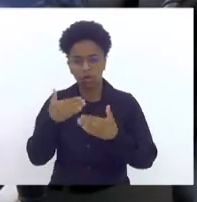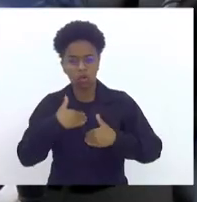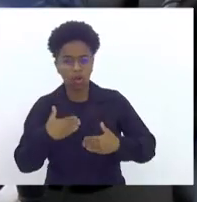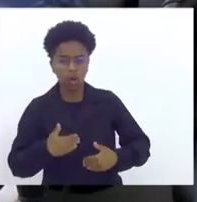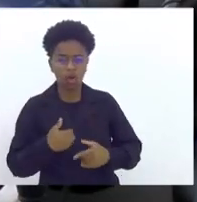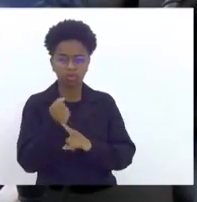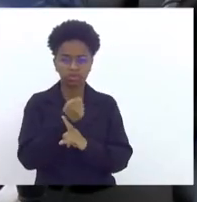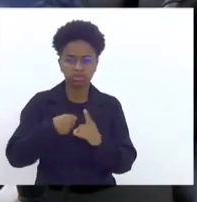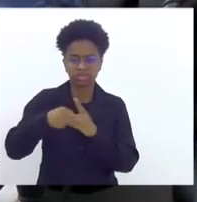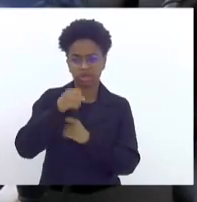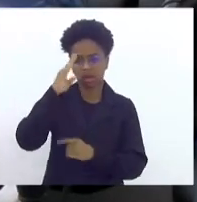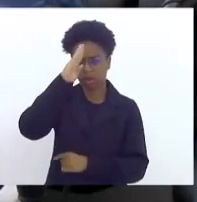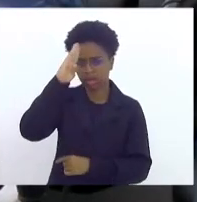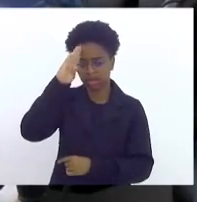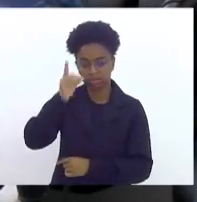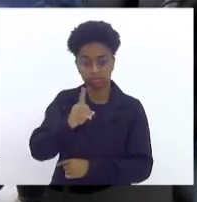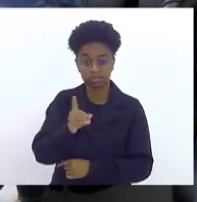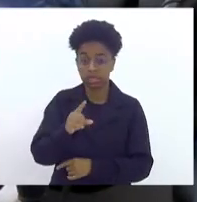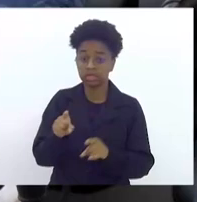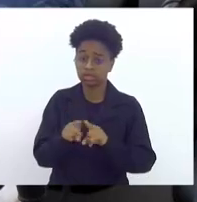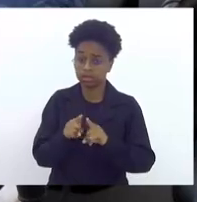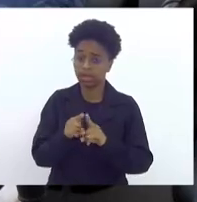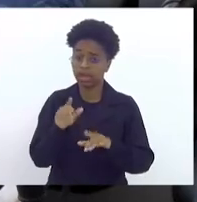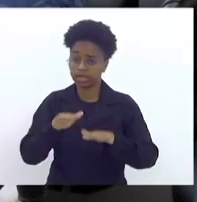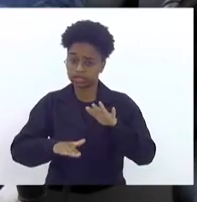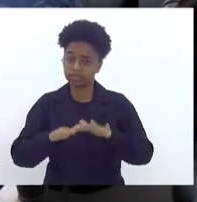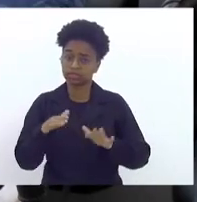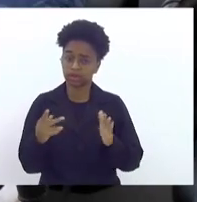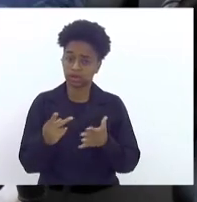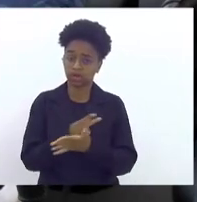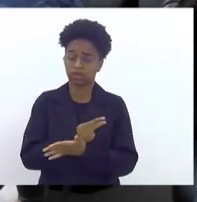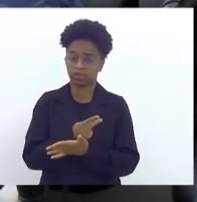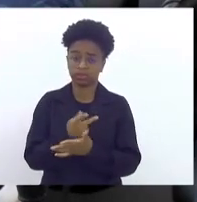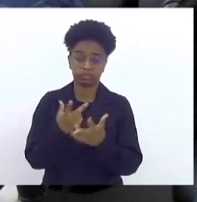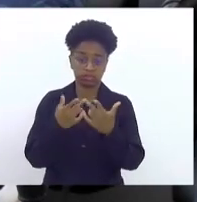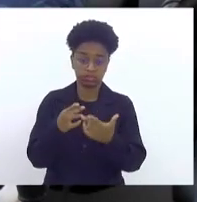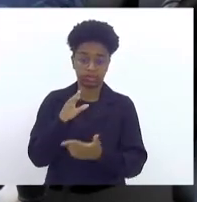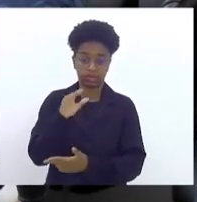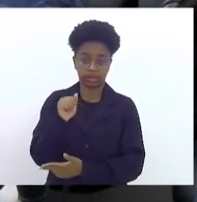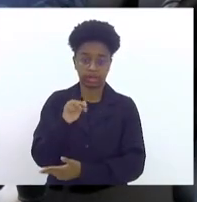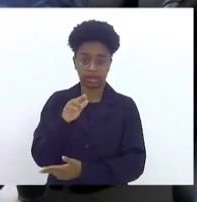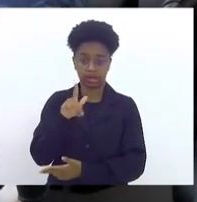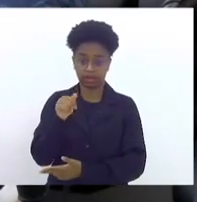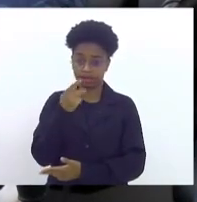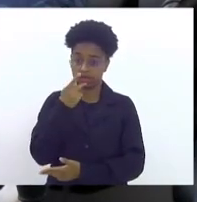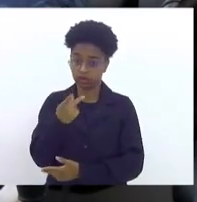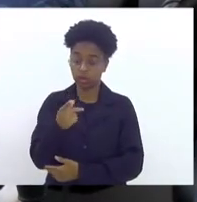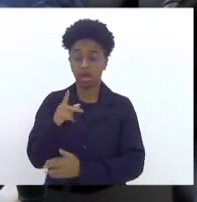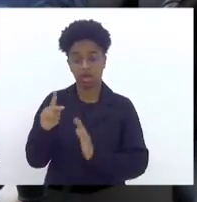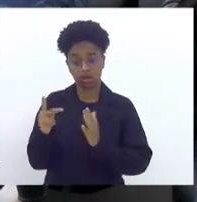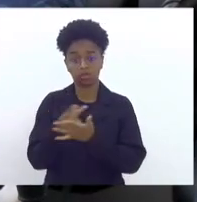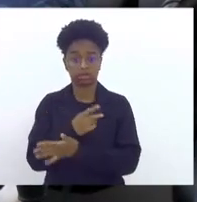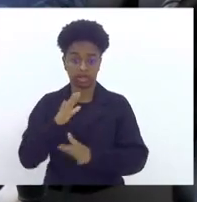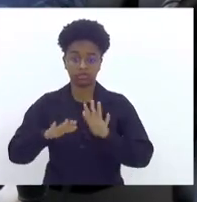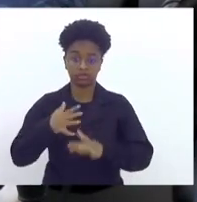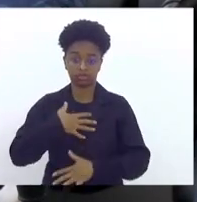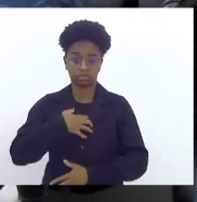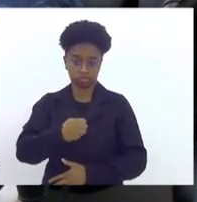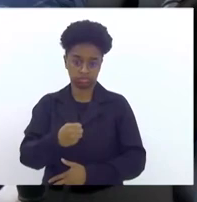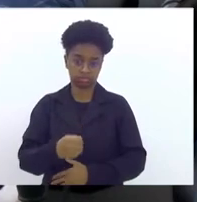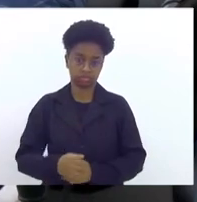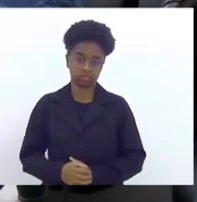social acadêmico mas às vezes com uma própria Doutora Carla disse às vezes acontece em caso de suicídios